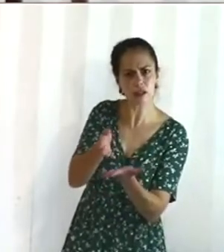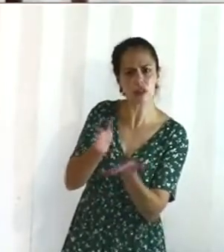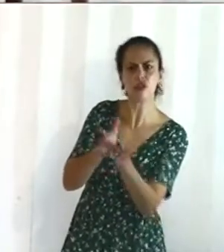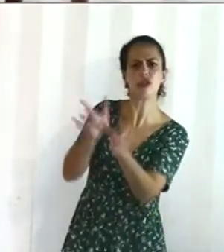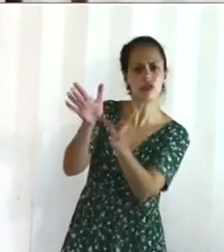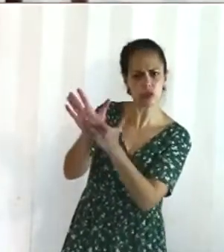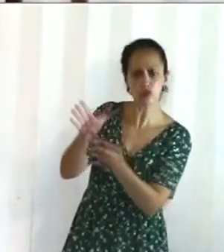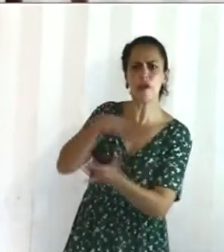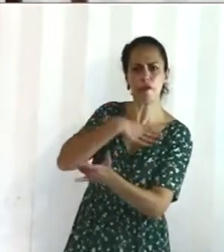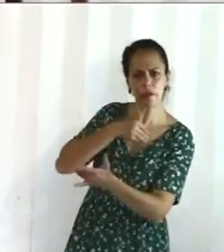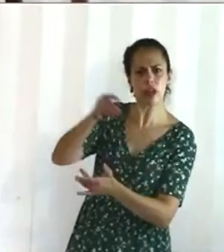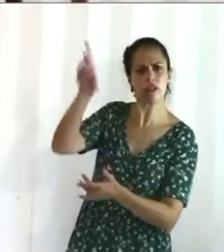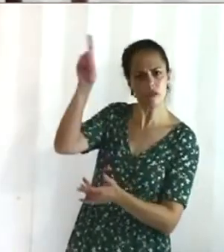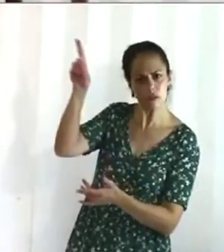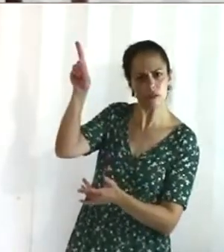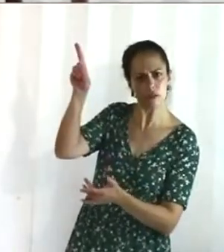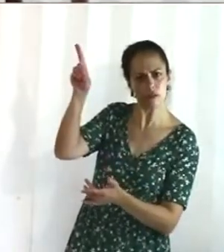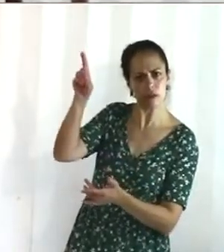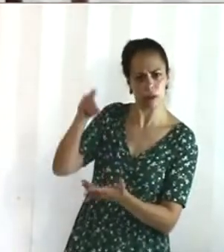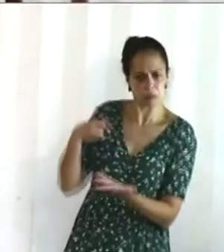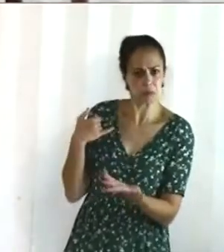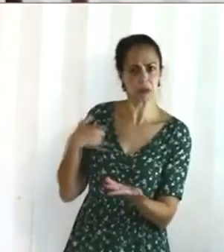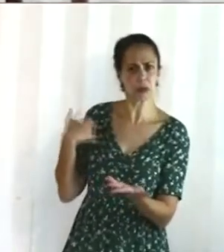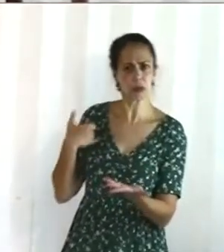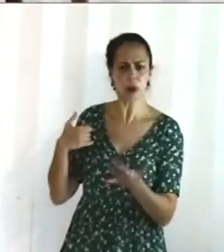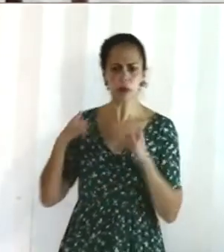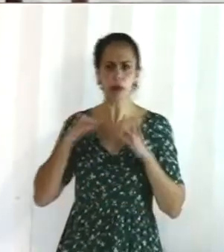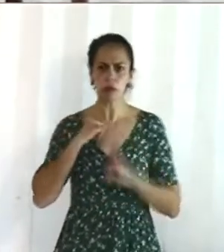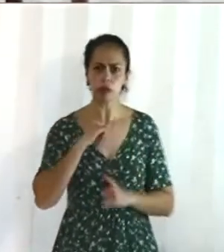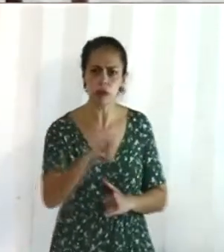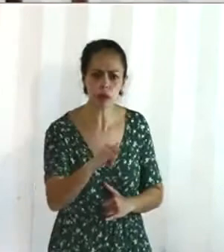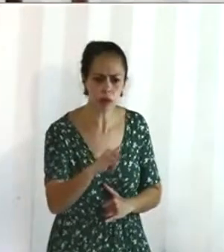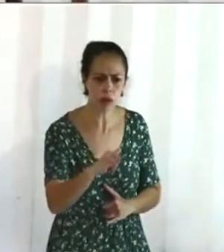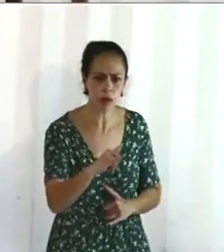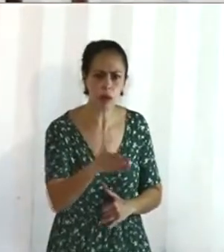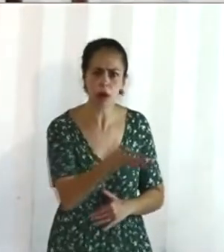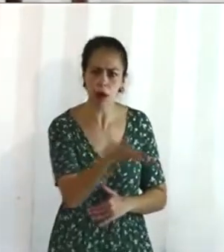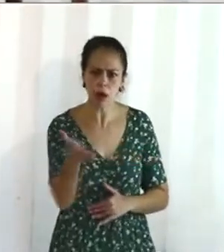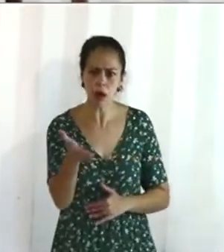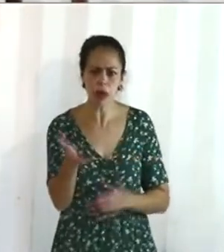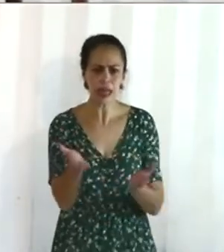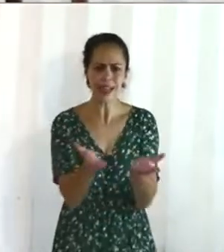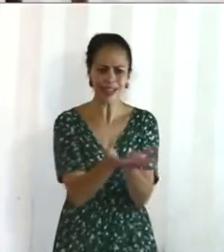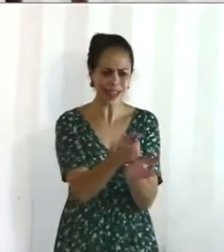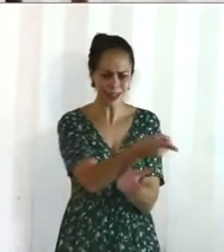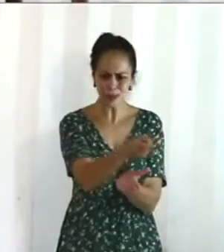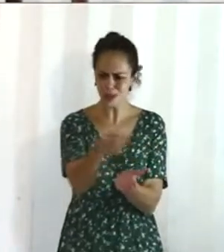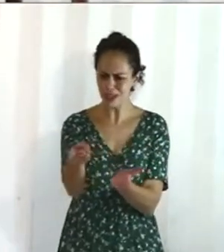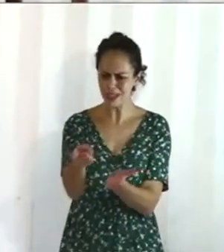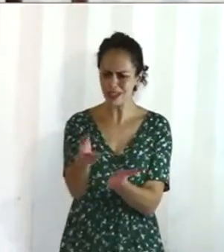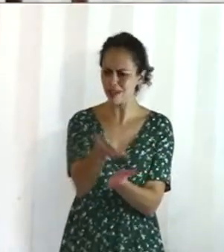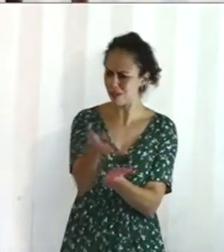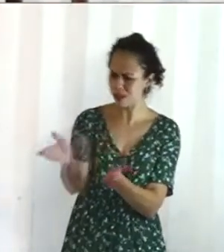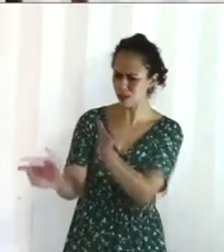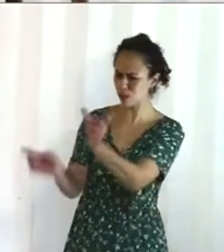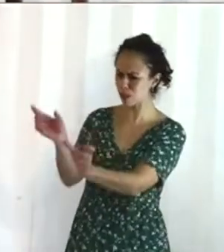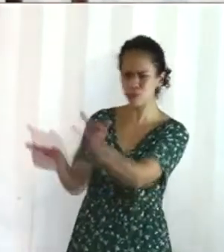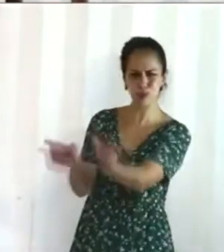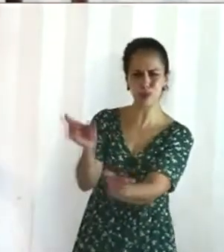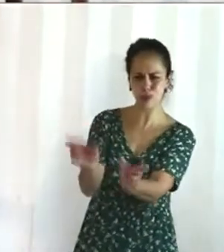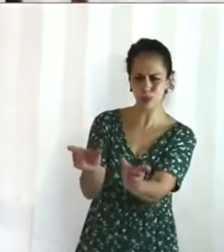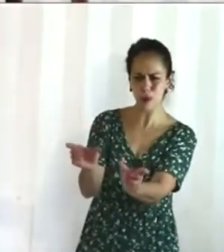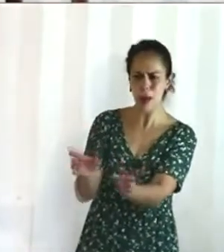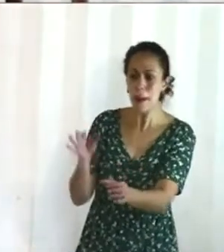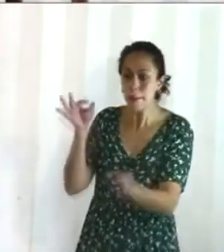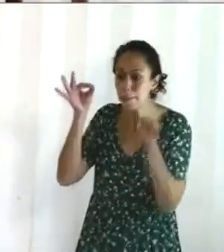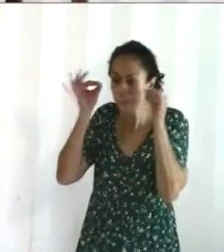com propriedade vai dizer àqueles crentes, para que eles pudessem compreender que aquele que é o eterno Filho de